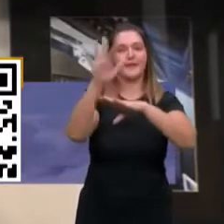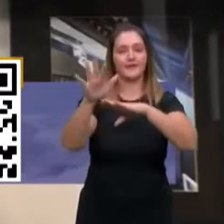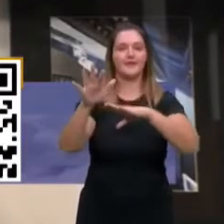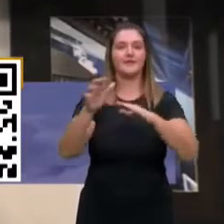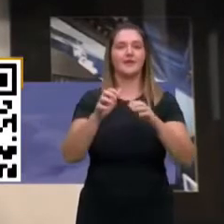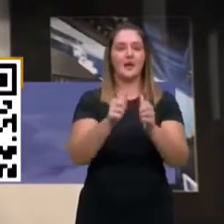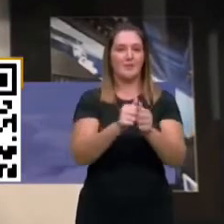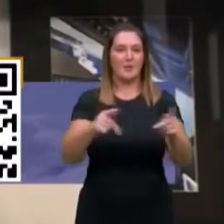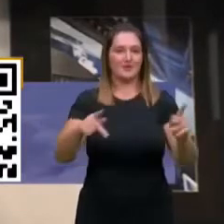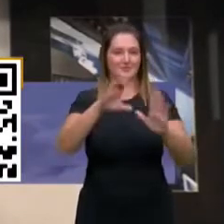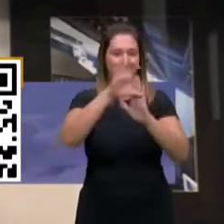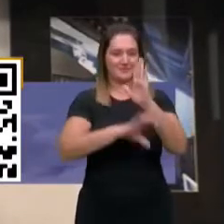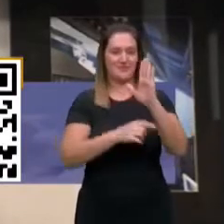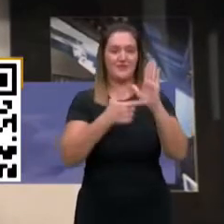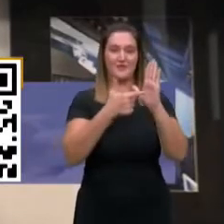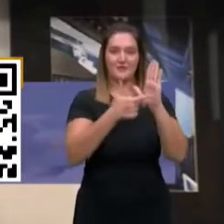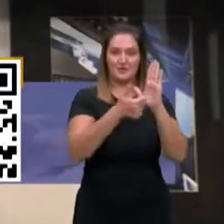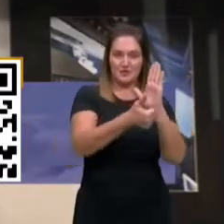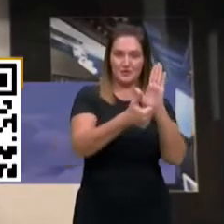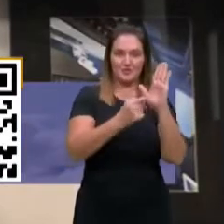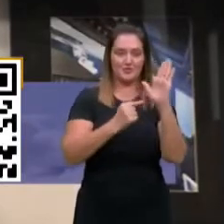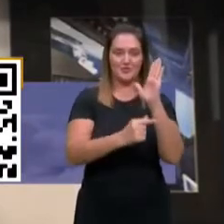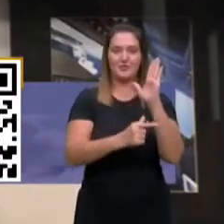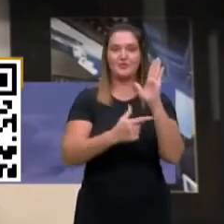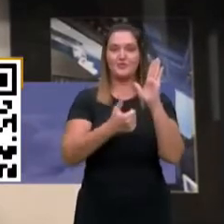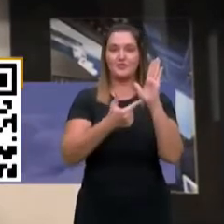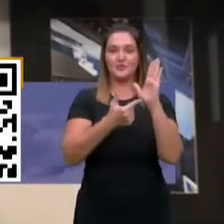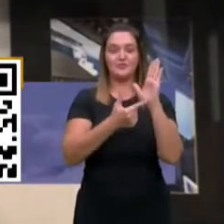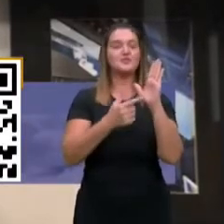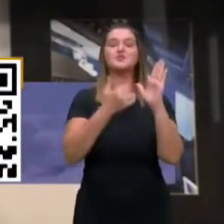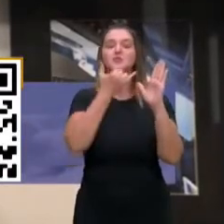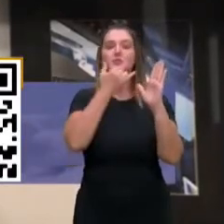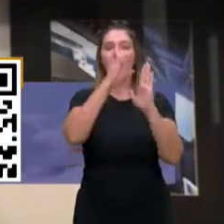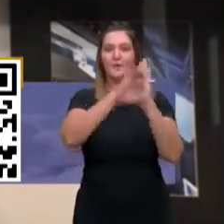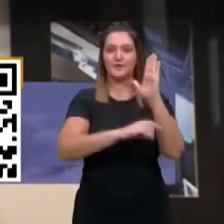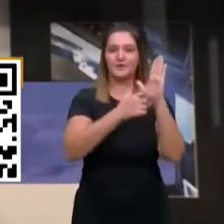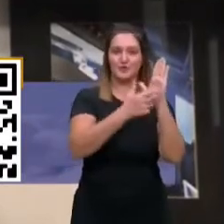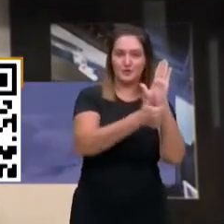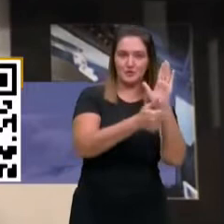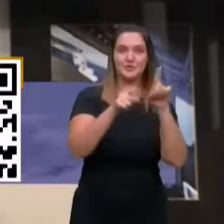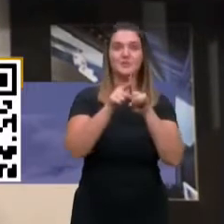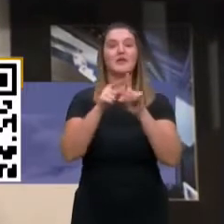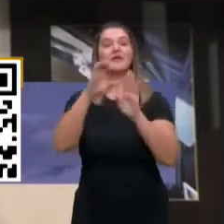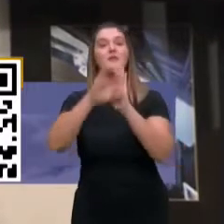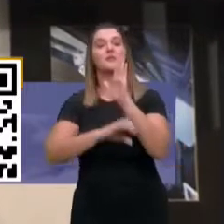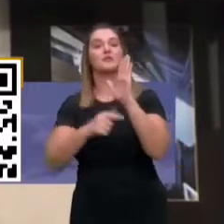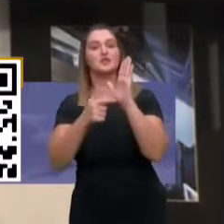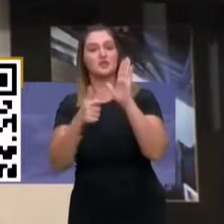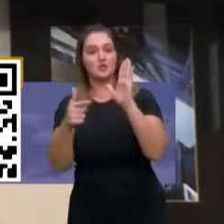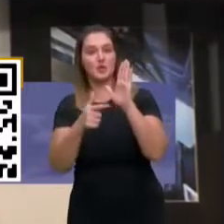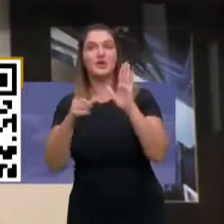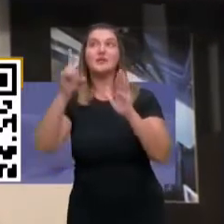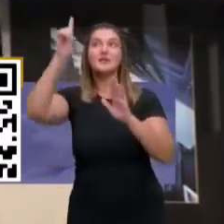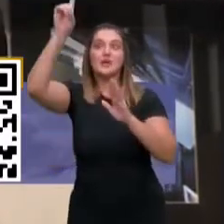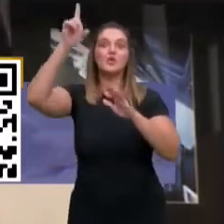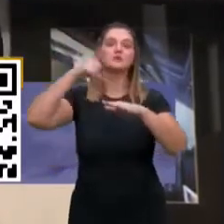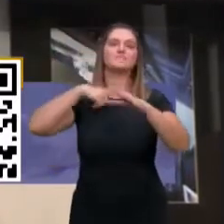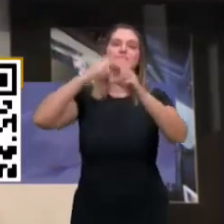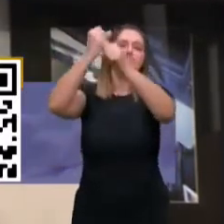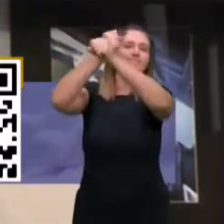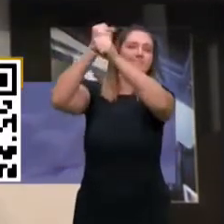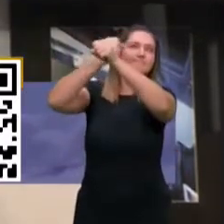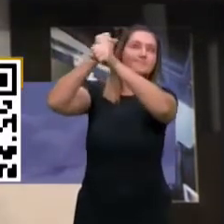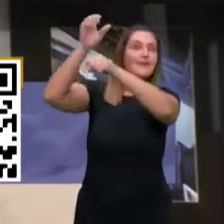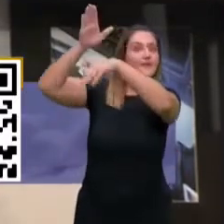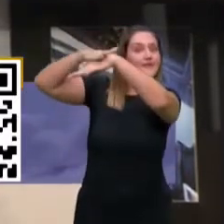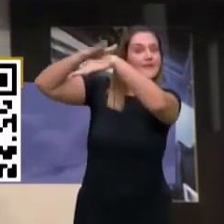com Apocalipse 21 e 22, é uma cidade feita de ouro puro, construída por Deus. E essa cidade, depois do